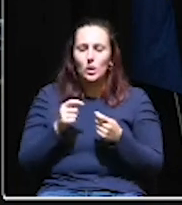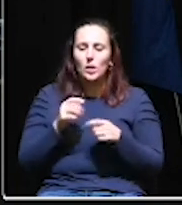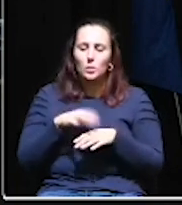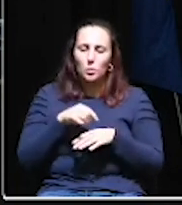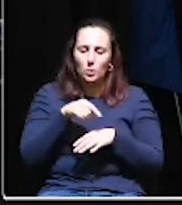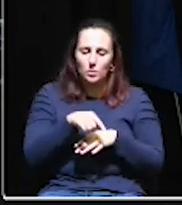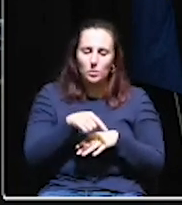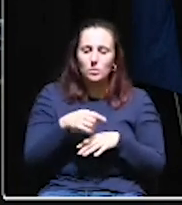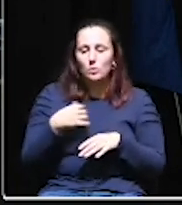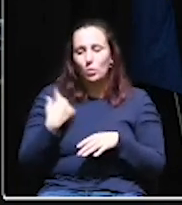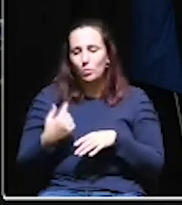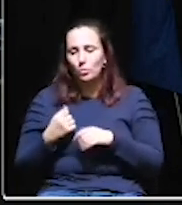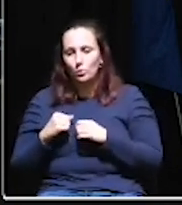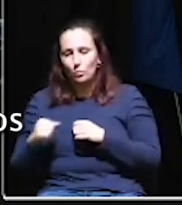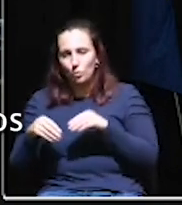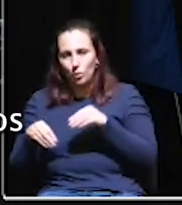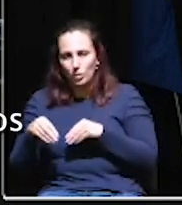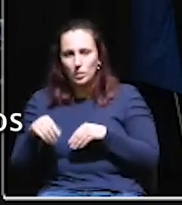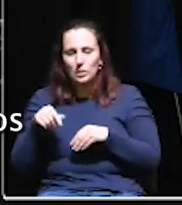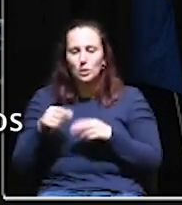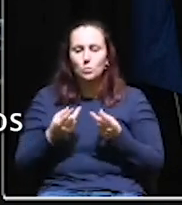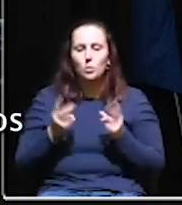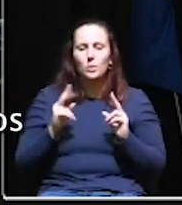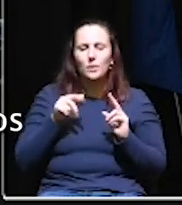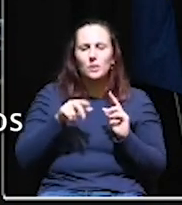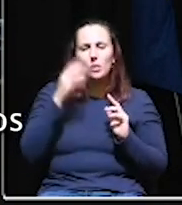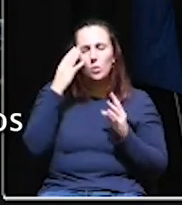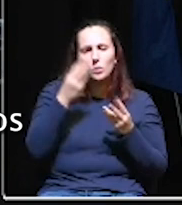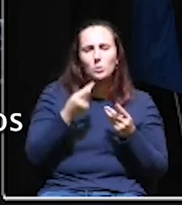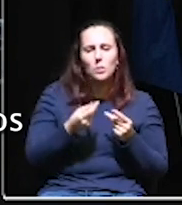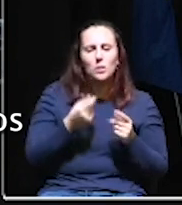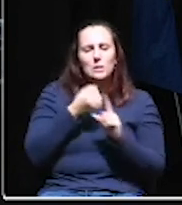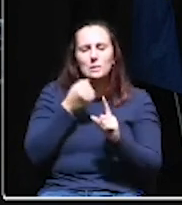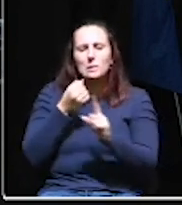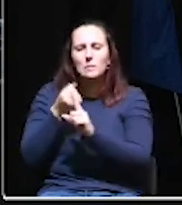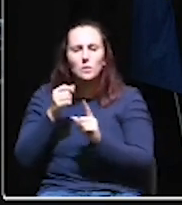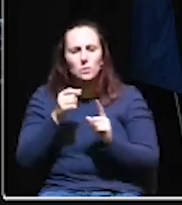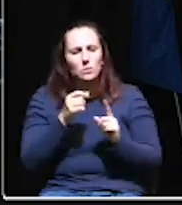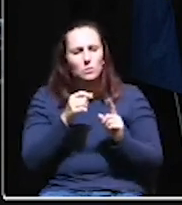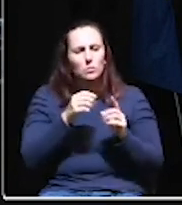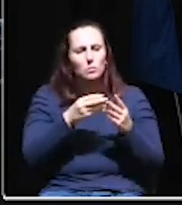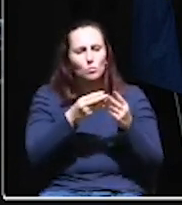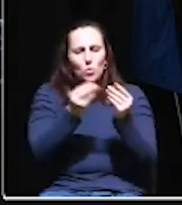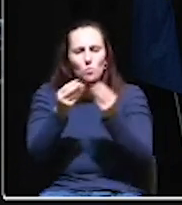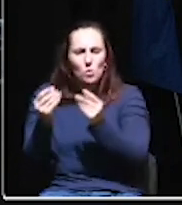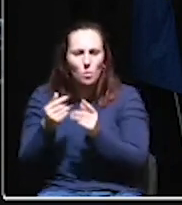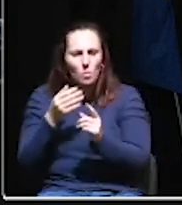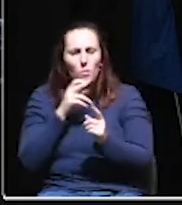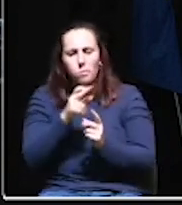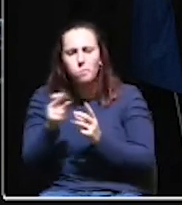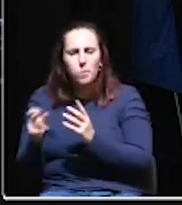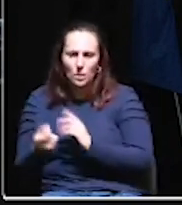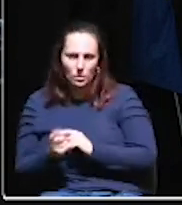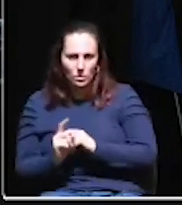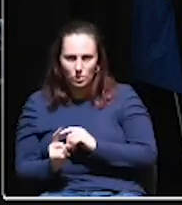este orçamento. Para o LIVRE, este é um orçamento que não responde aos grandes desafios da cidade, na mobilidade, na habitação,